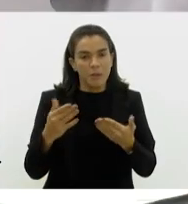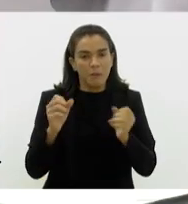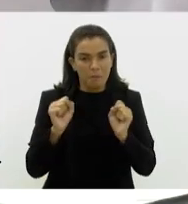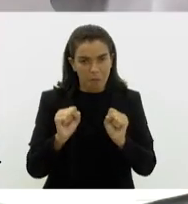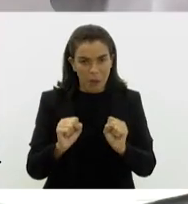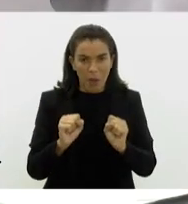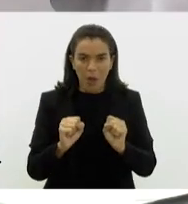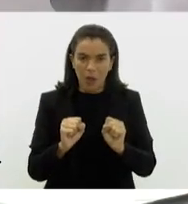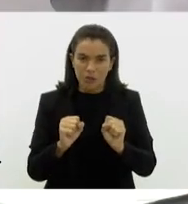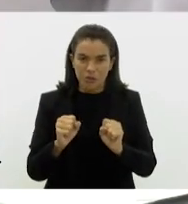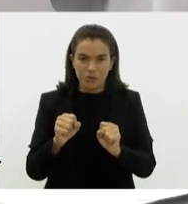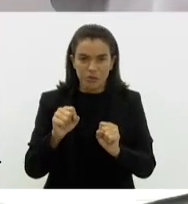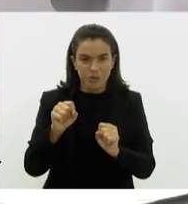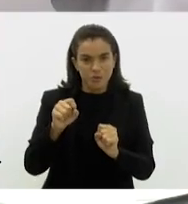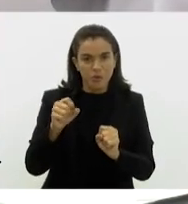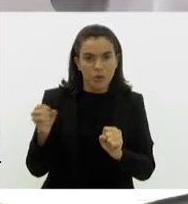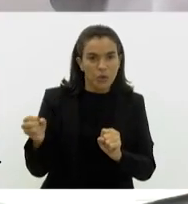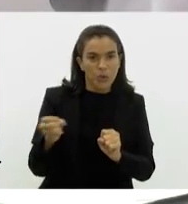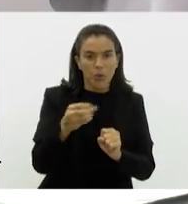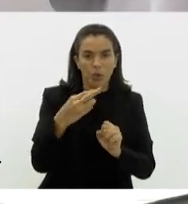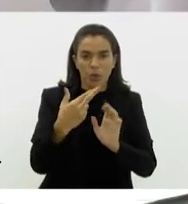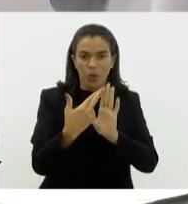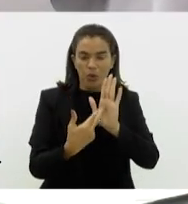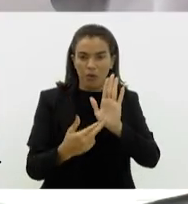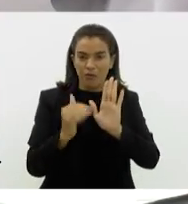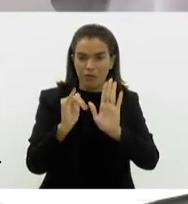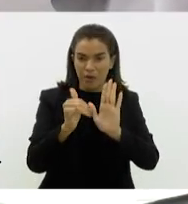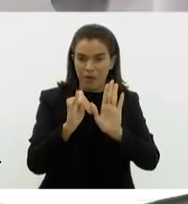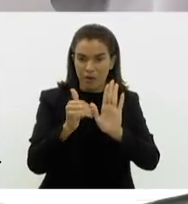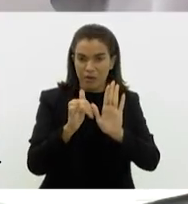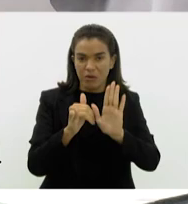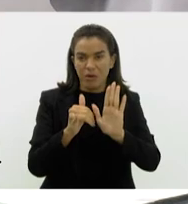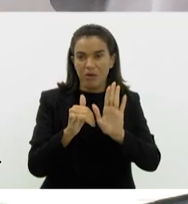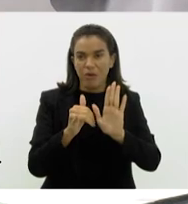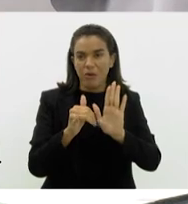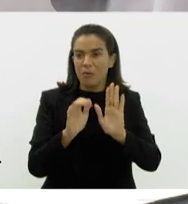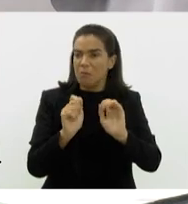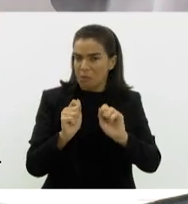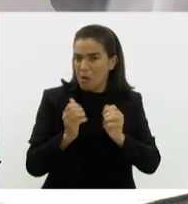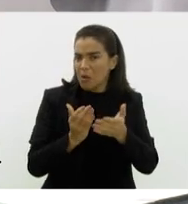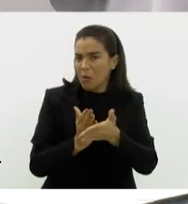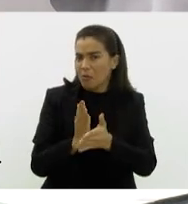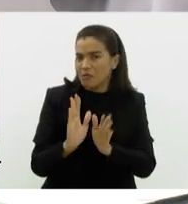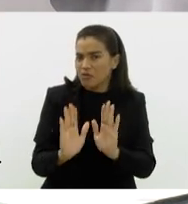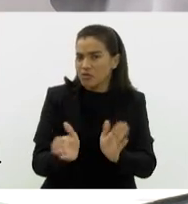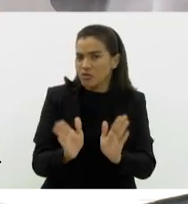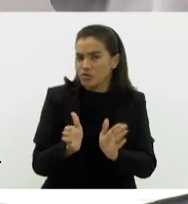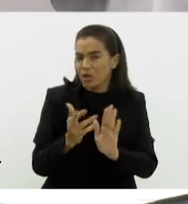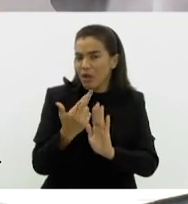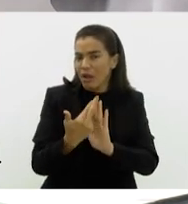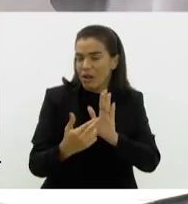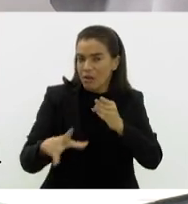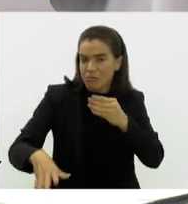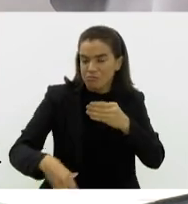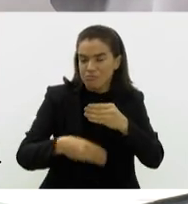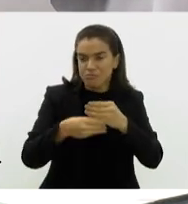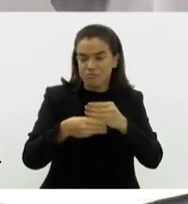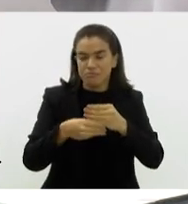então designado o novo relator? Porque já, mas já pode aprovar. Já aprova com esse novo relatório incorporando isso aí.